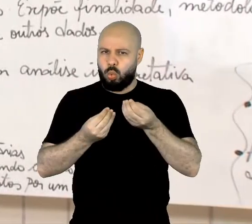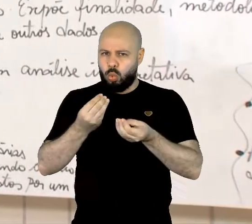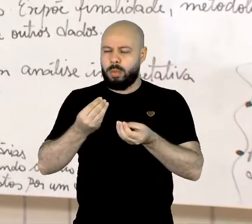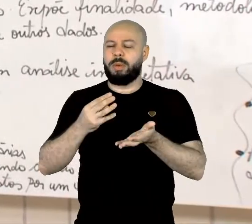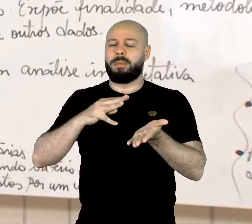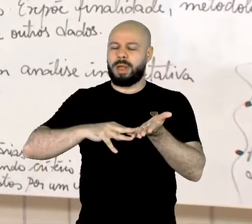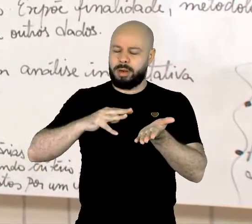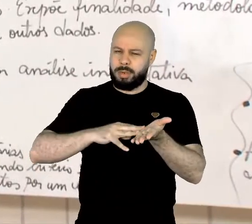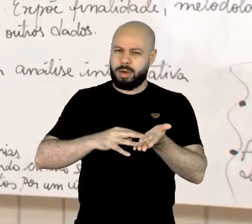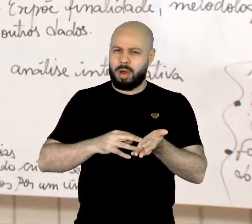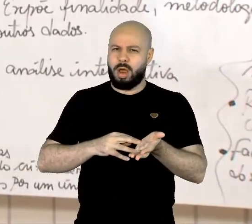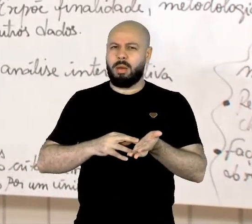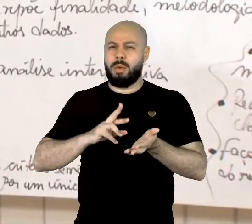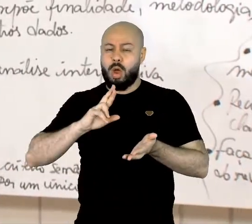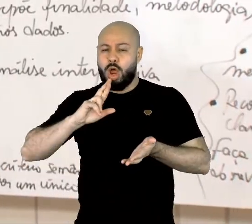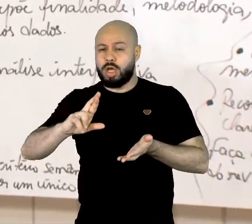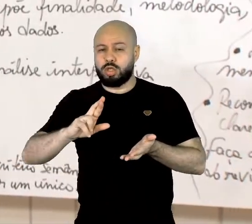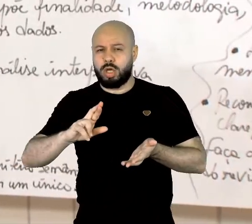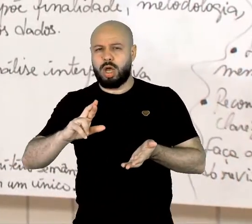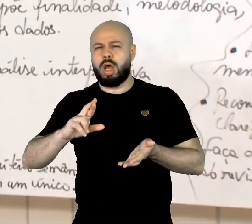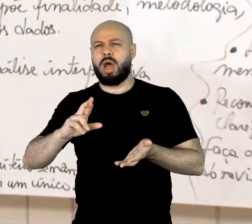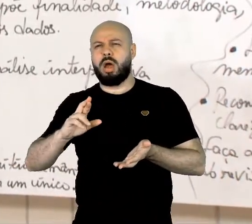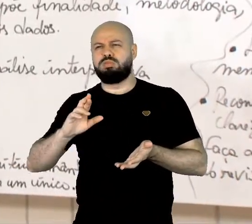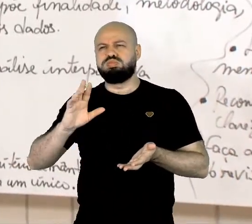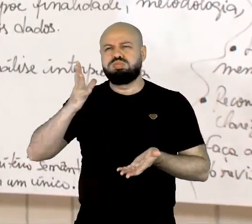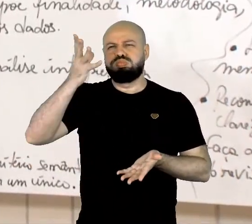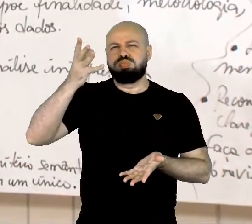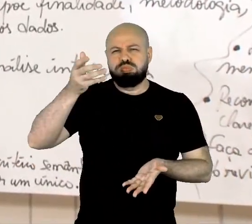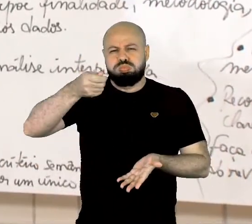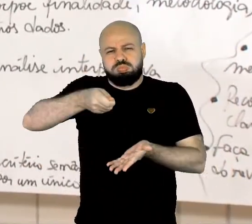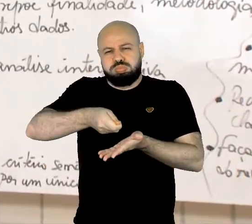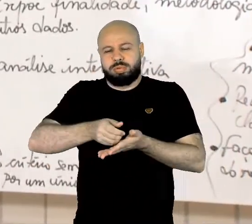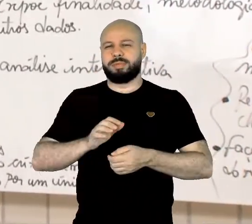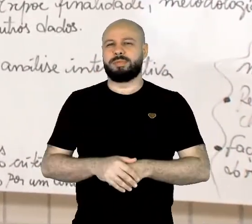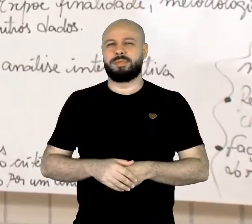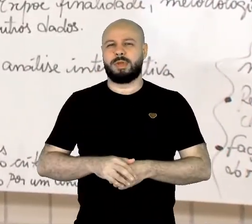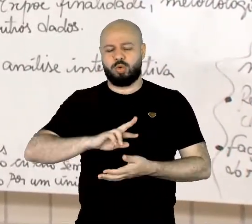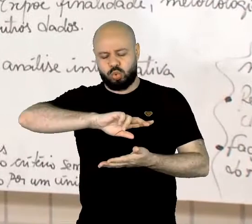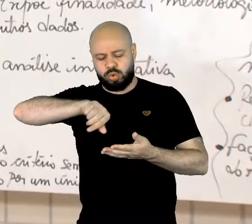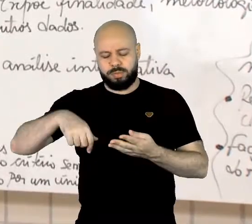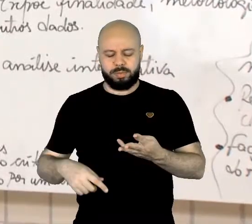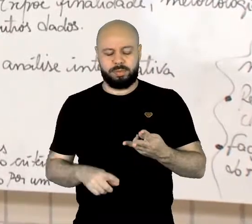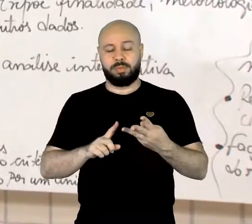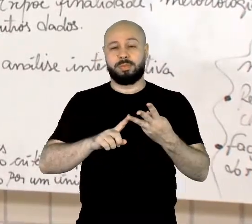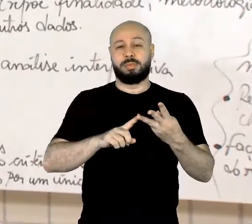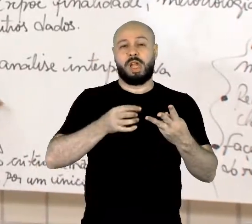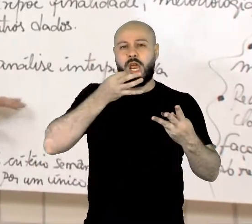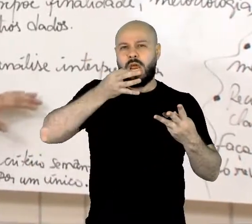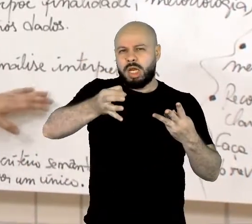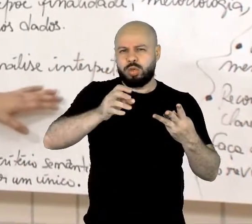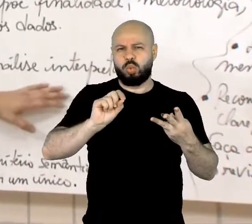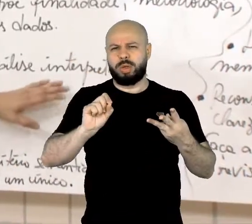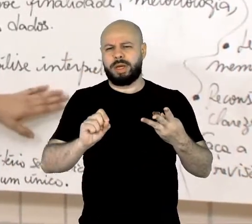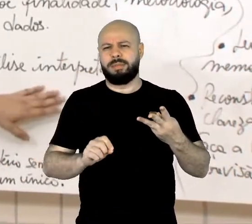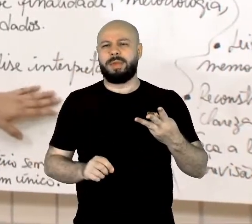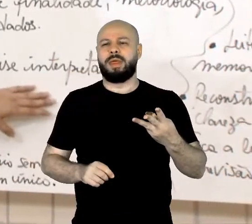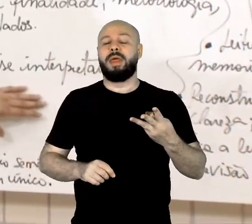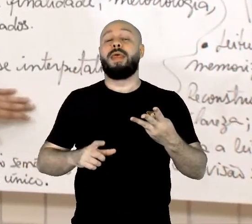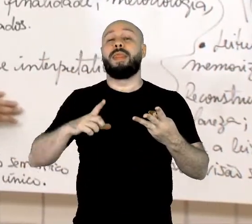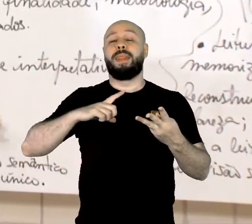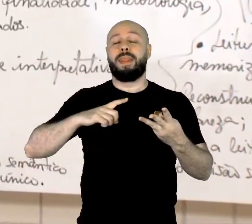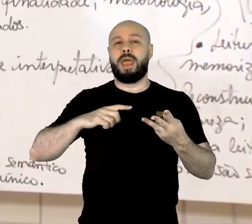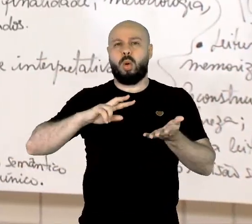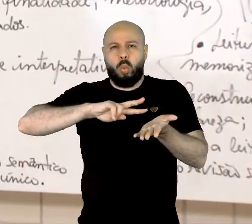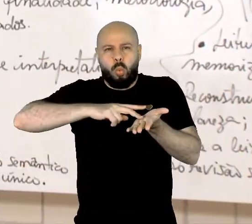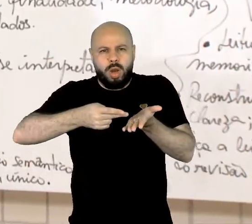utilizado, o resultado, as conclusões, dentre outros. E o crítico? Resumo com análise interpretativa